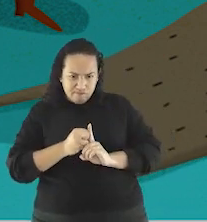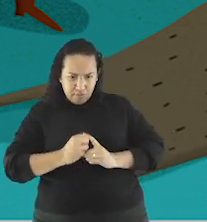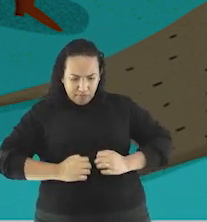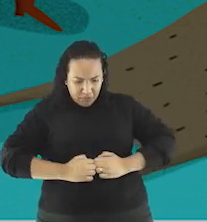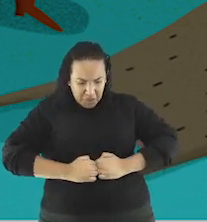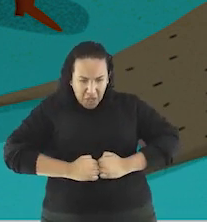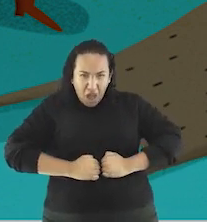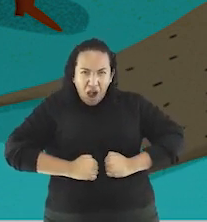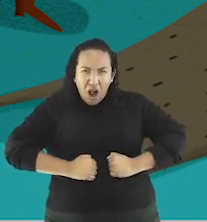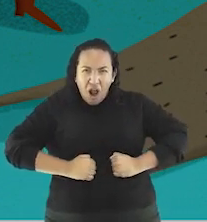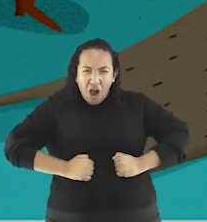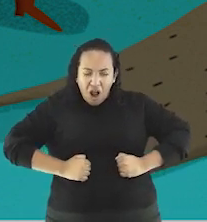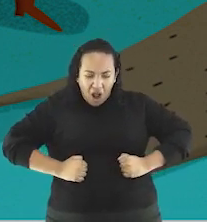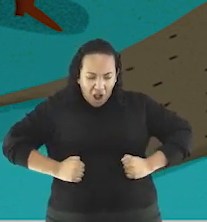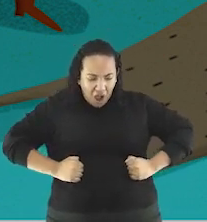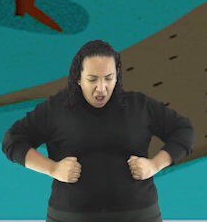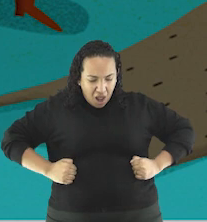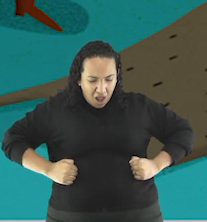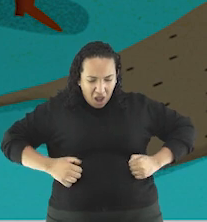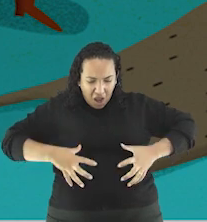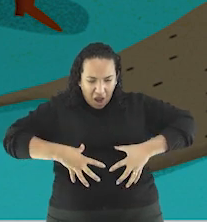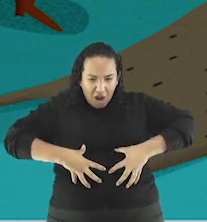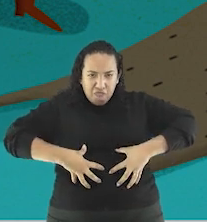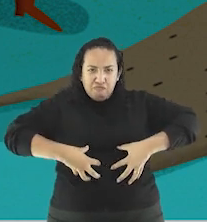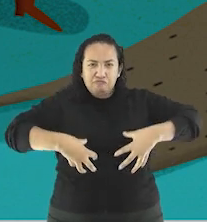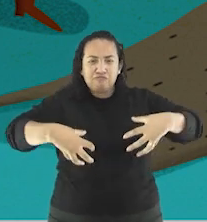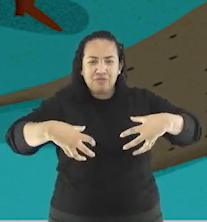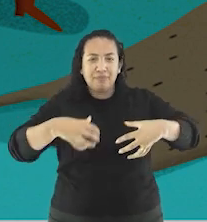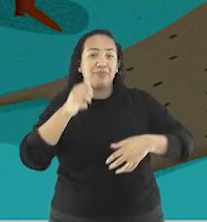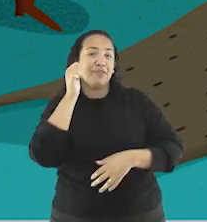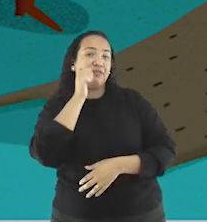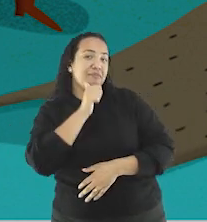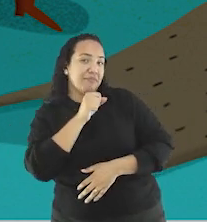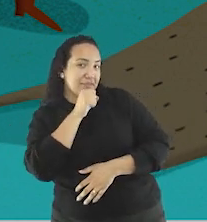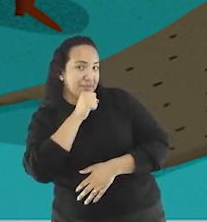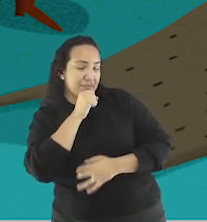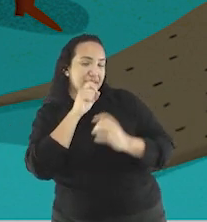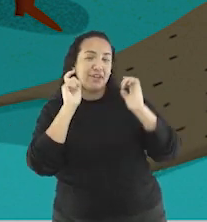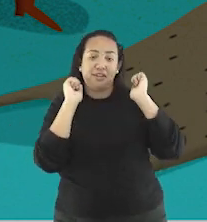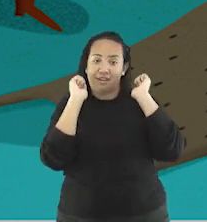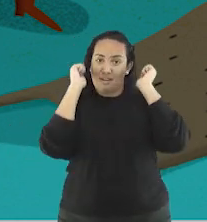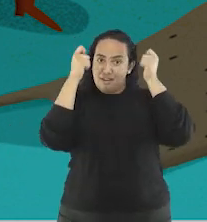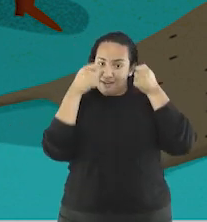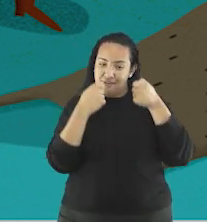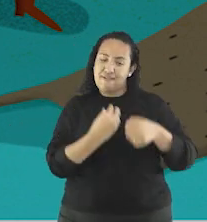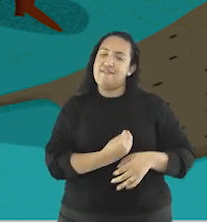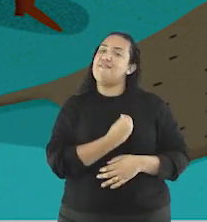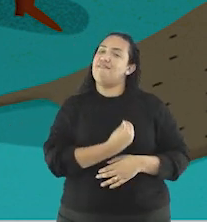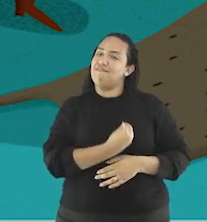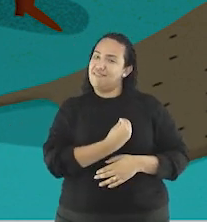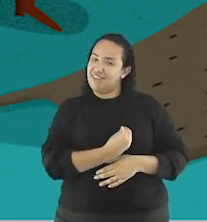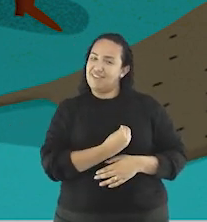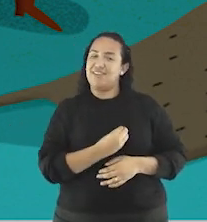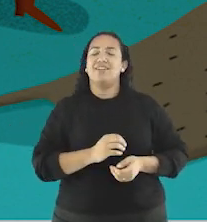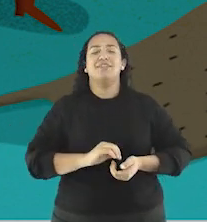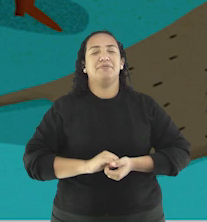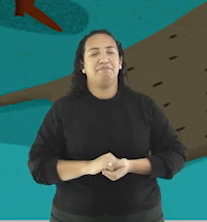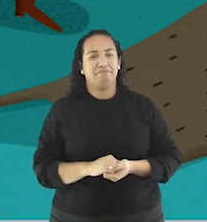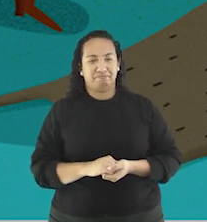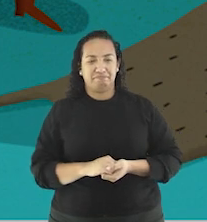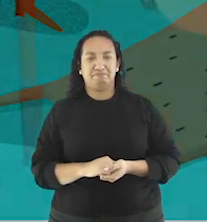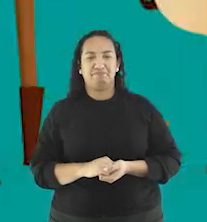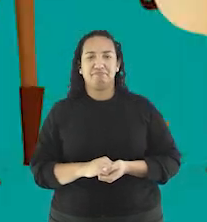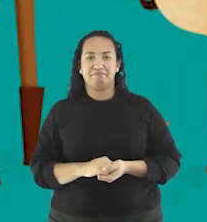lobo, abrir a sua barriga e tirar a Chapeuzinho e sua avó com vida dali de